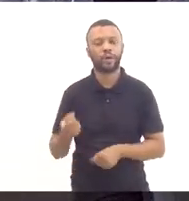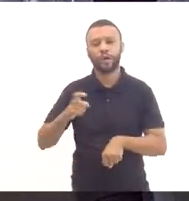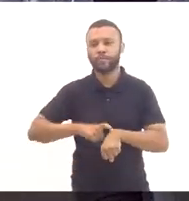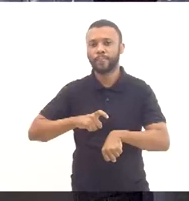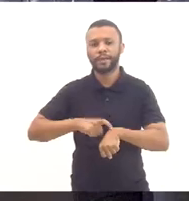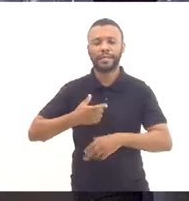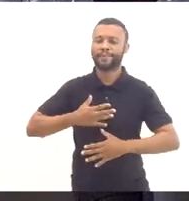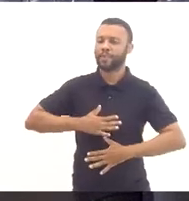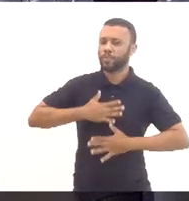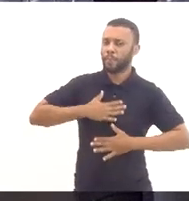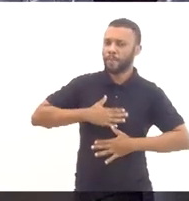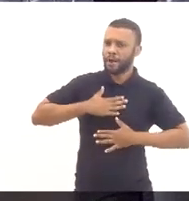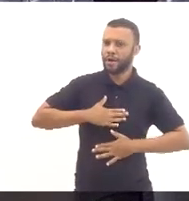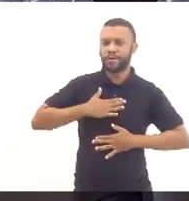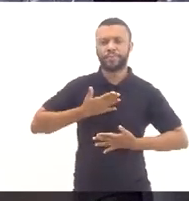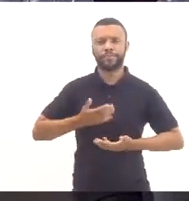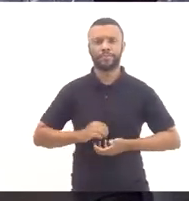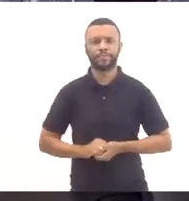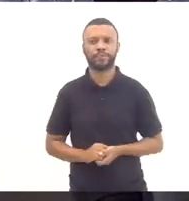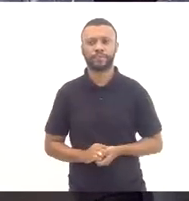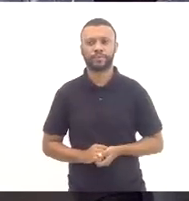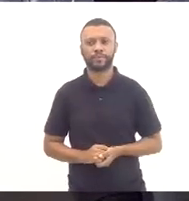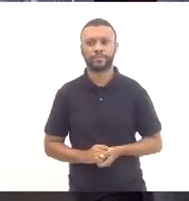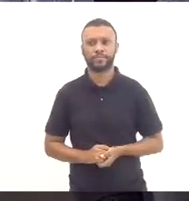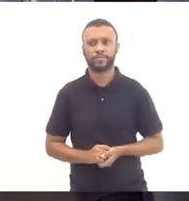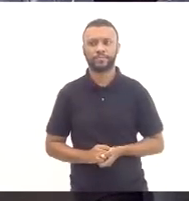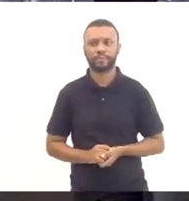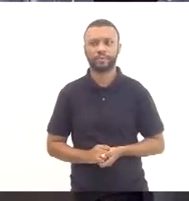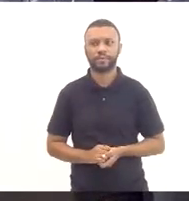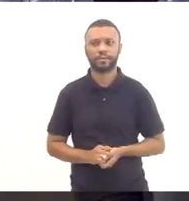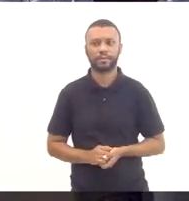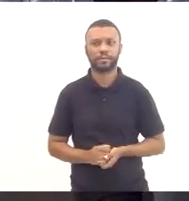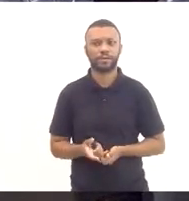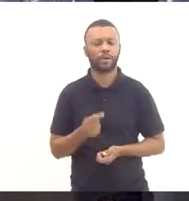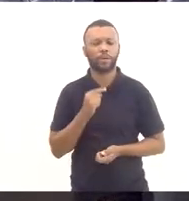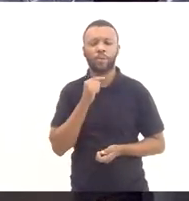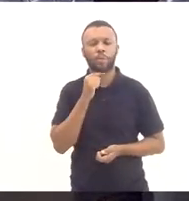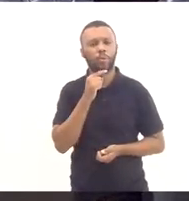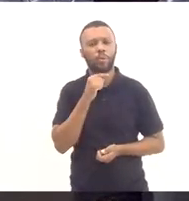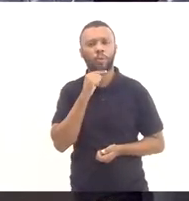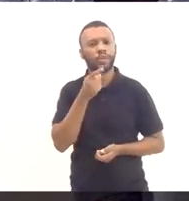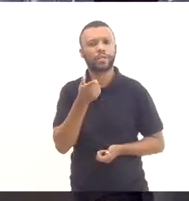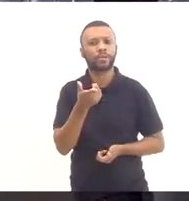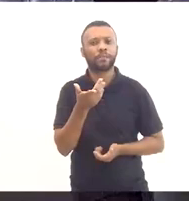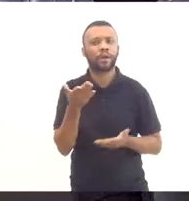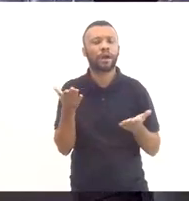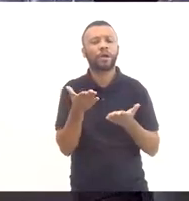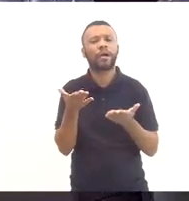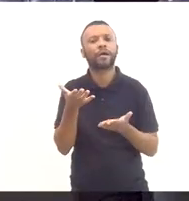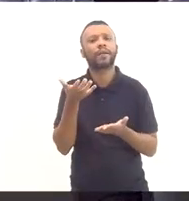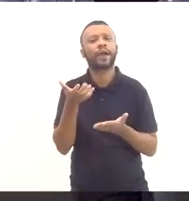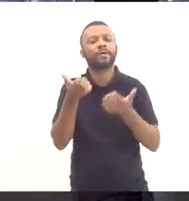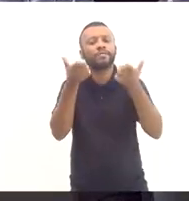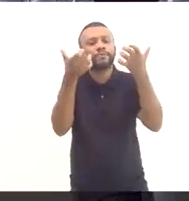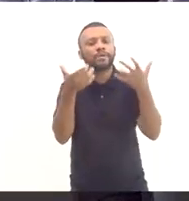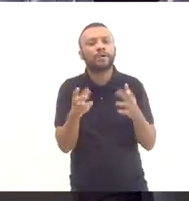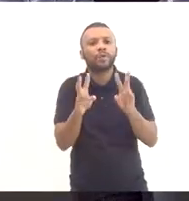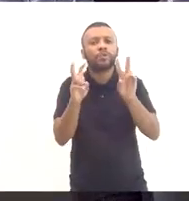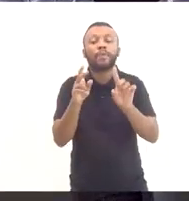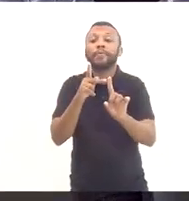banho e eu não consigo agora eu quero entrar na questão